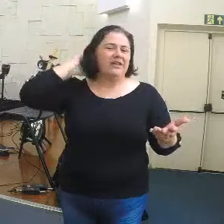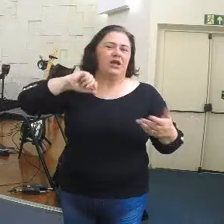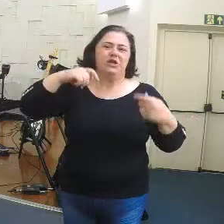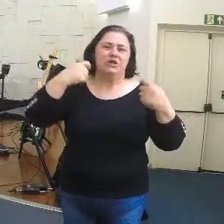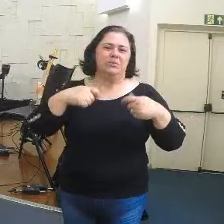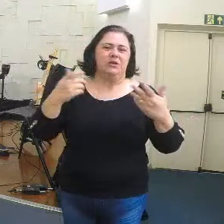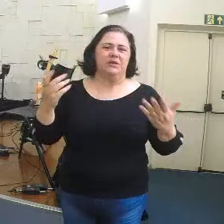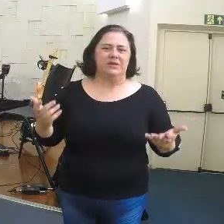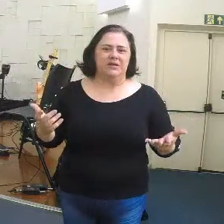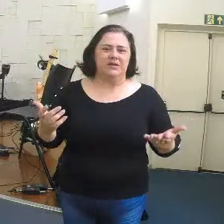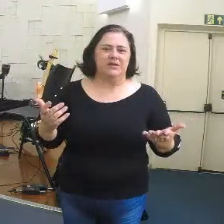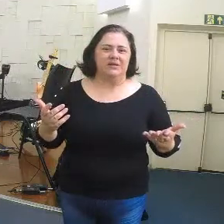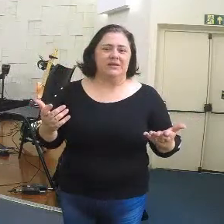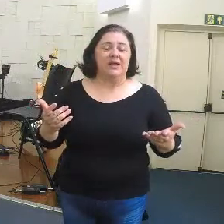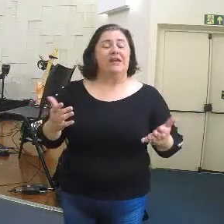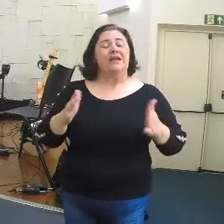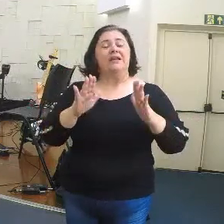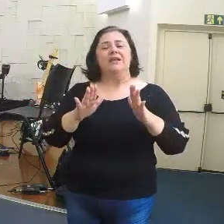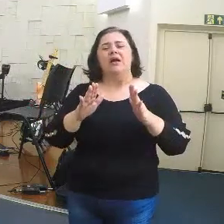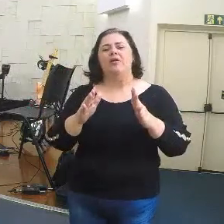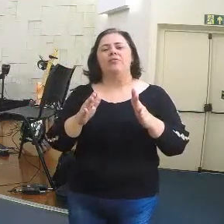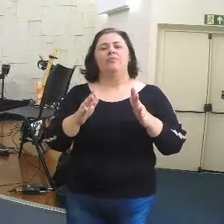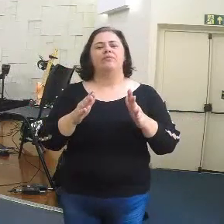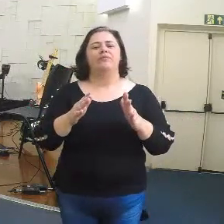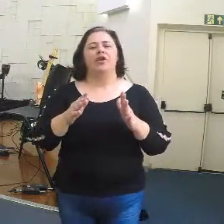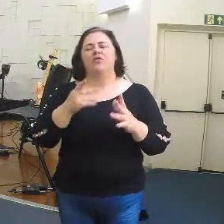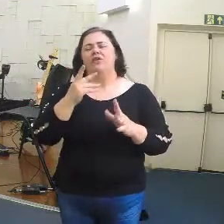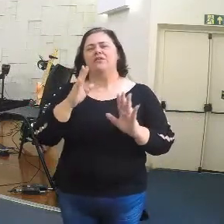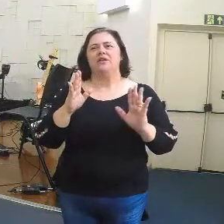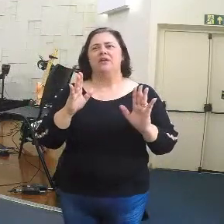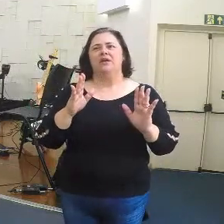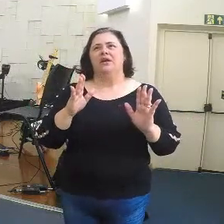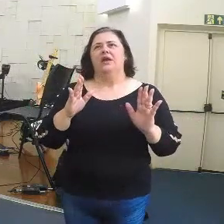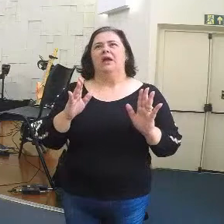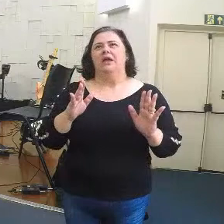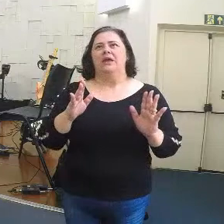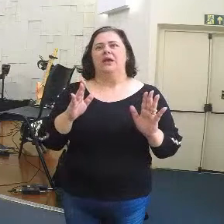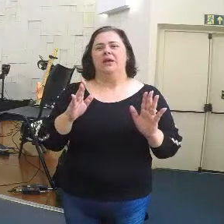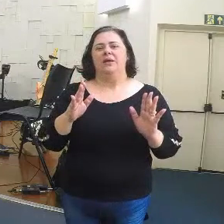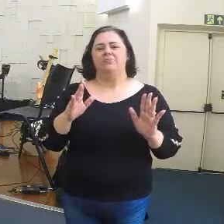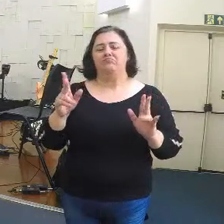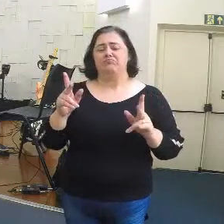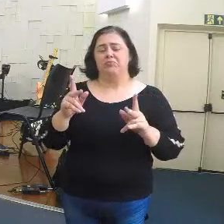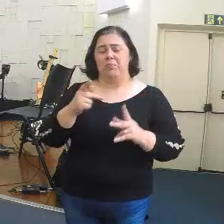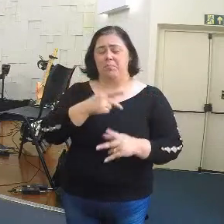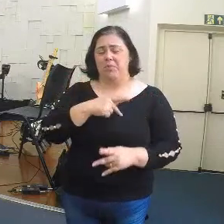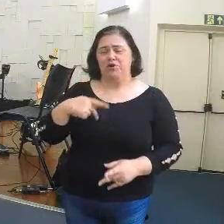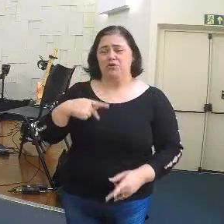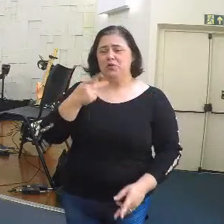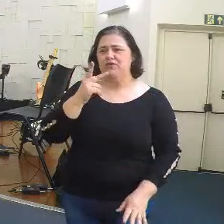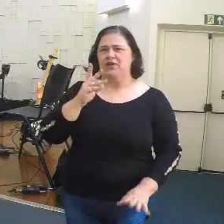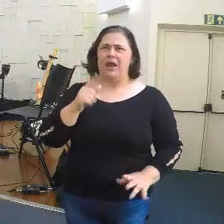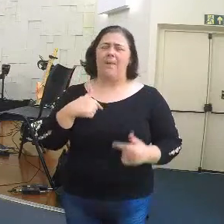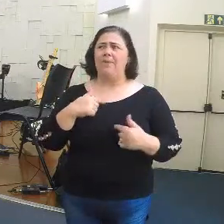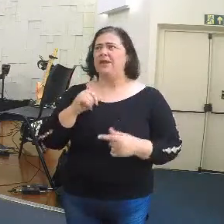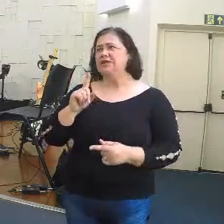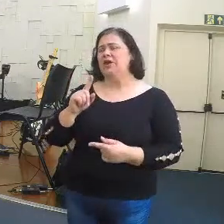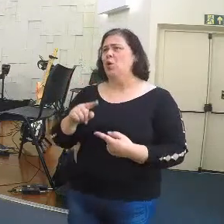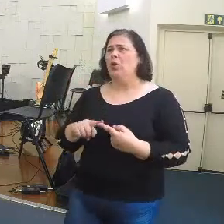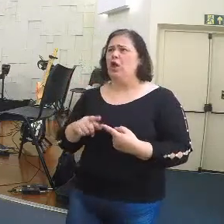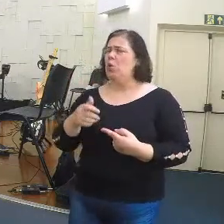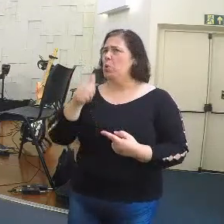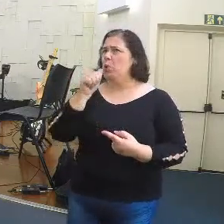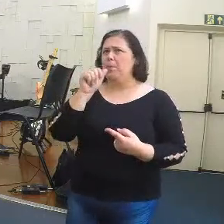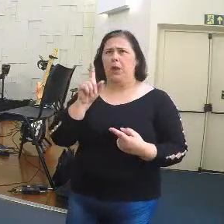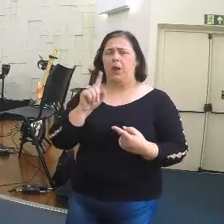mas assim, eu não bebo, não jogo no bicho, eu não mato, eu não me prostituo.